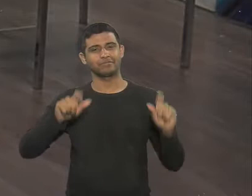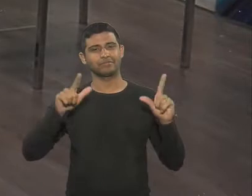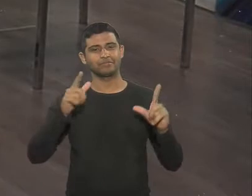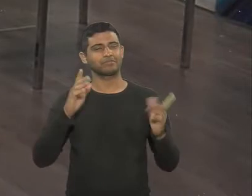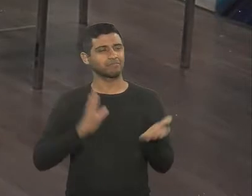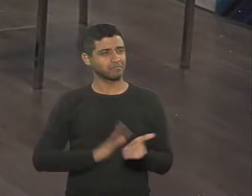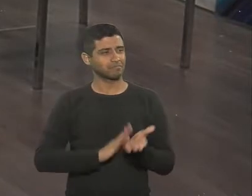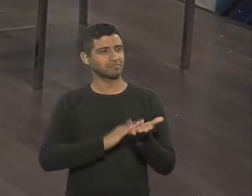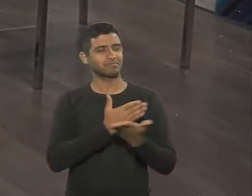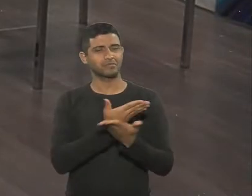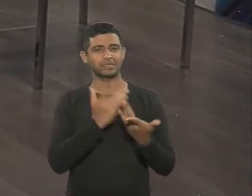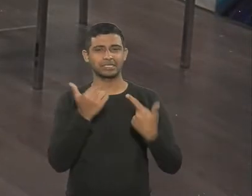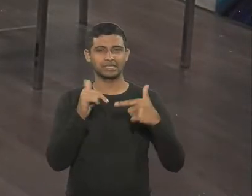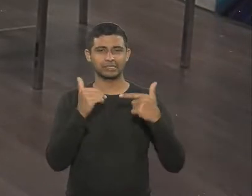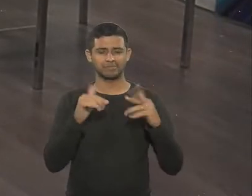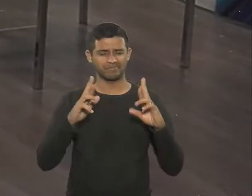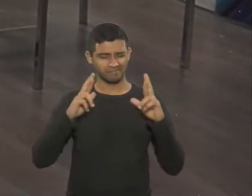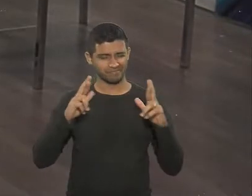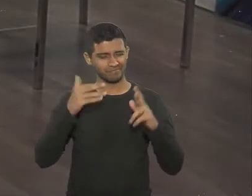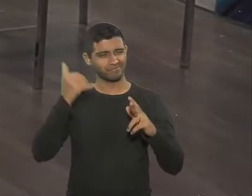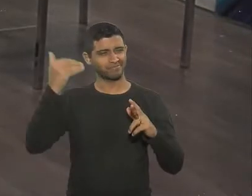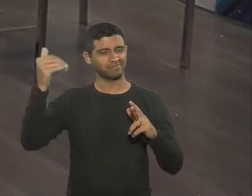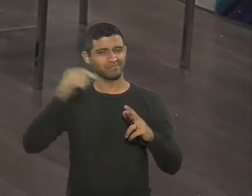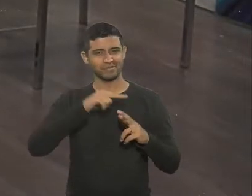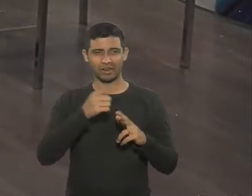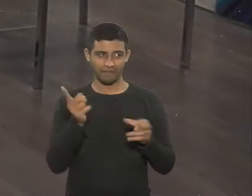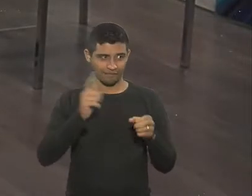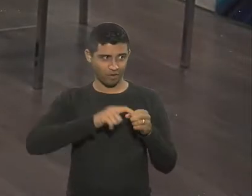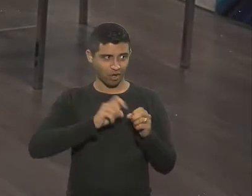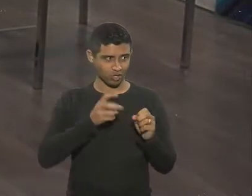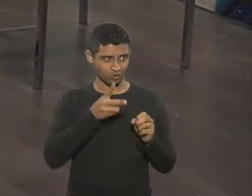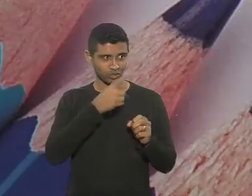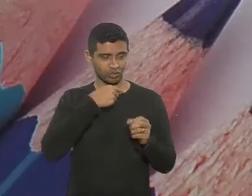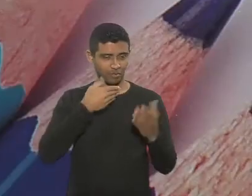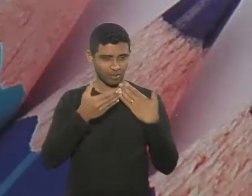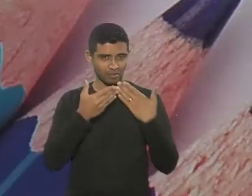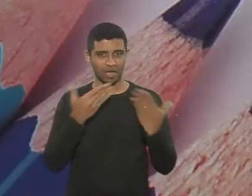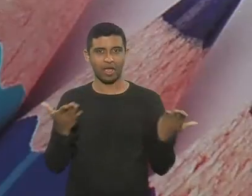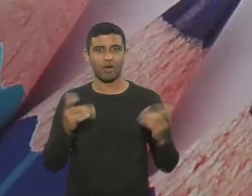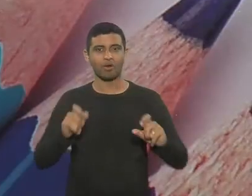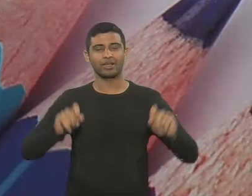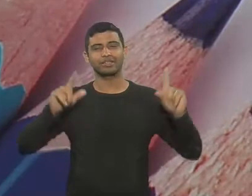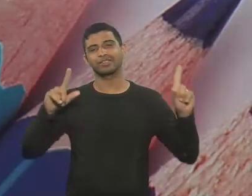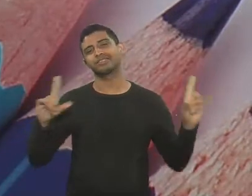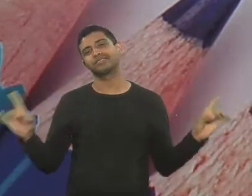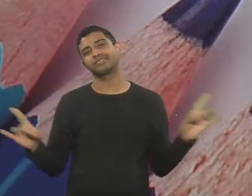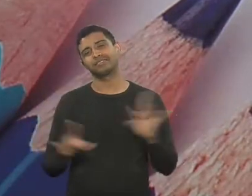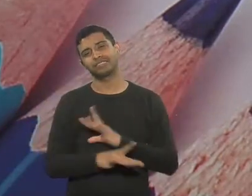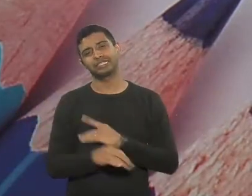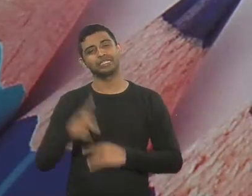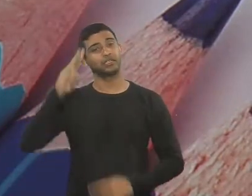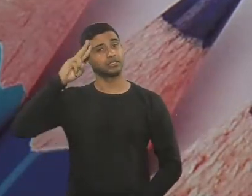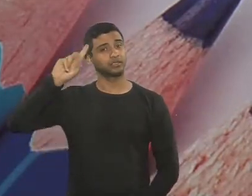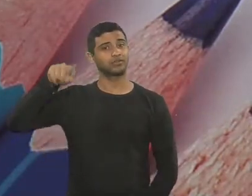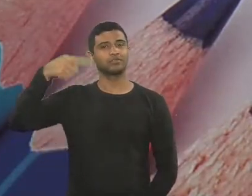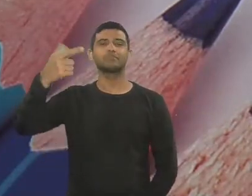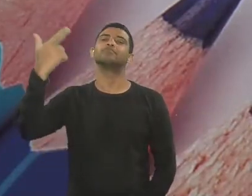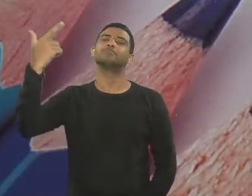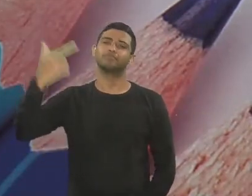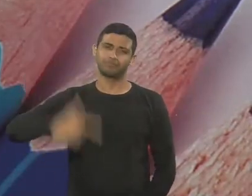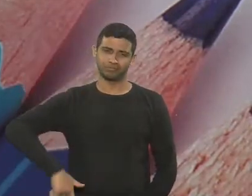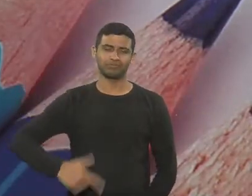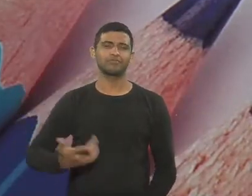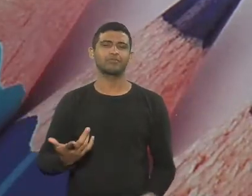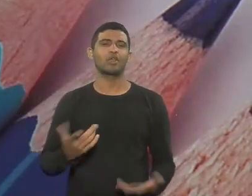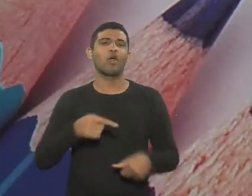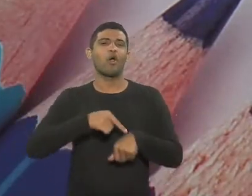vocês. Parabéns pelo trabalho, sucesso e voltem mais vezes para a gente continuar esse papo. Obrigado. O nosso programa fica por aqui. Na segunda-feira que vem